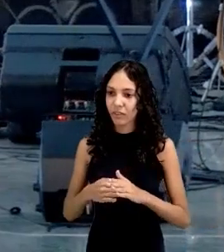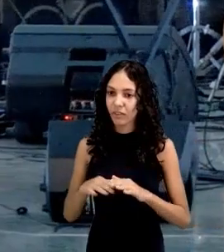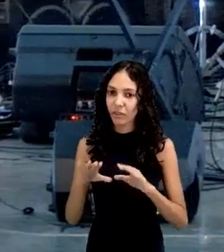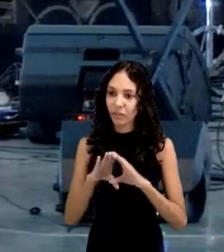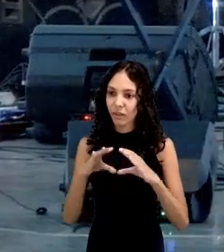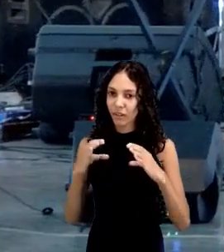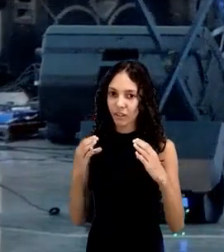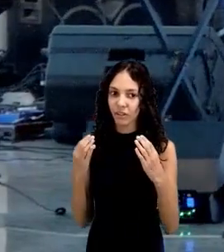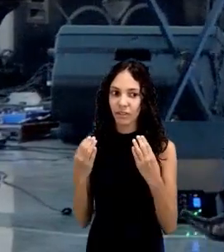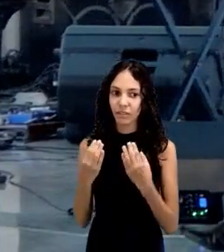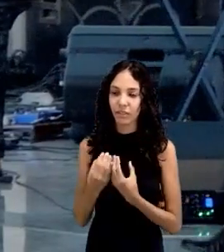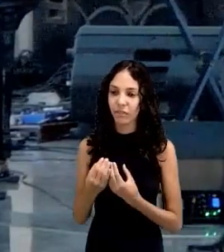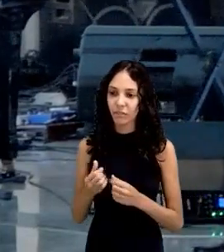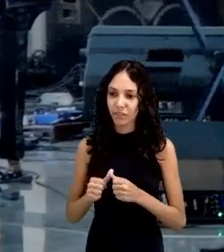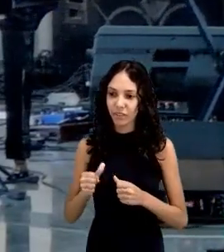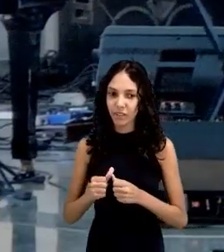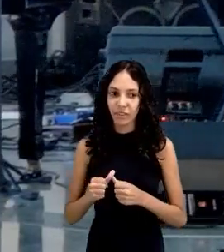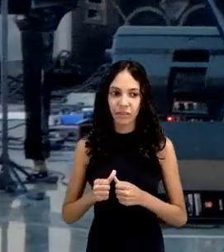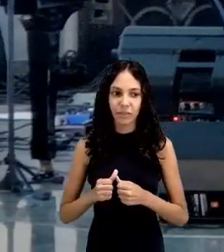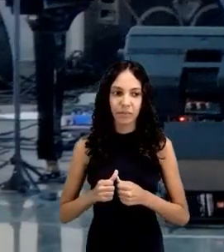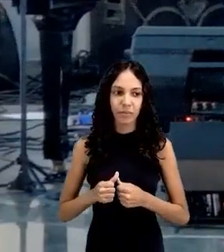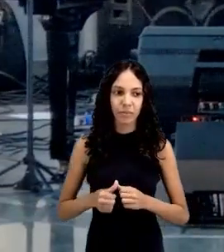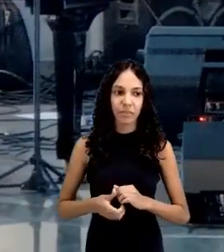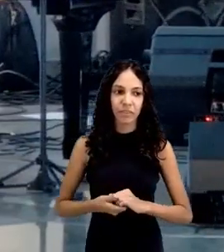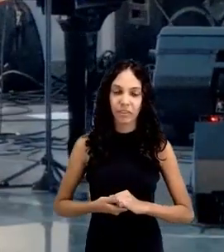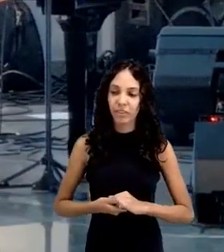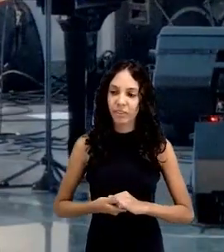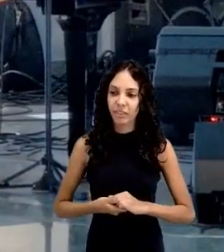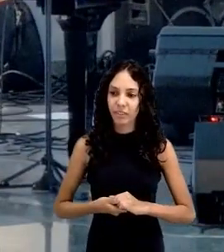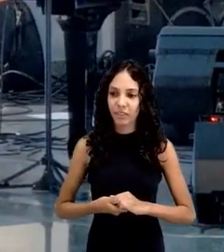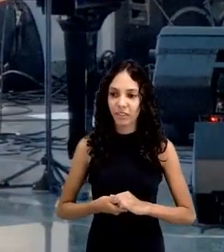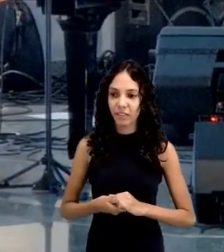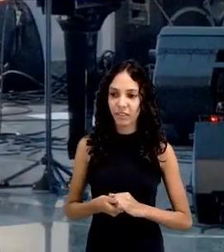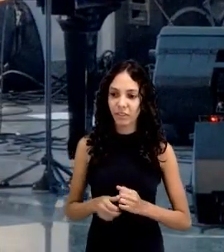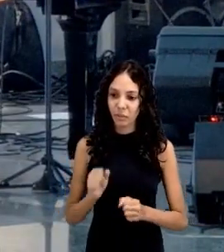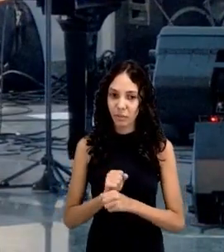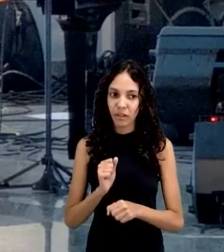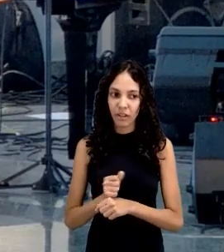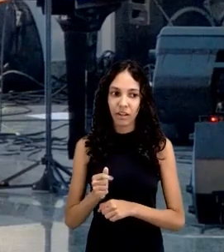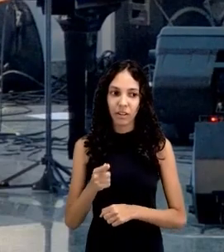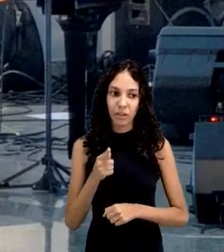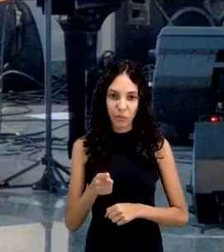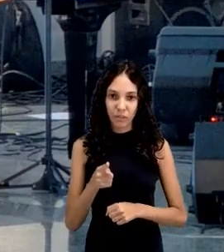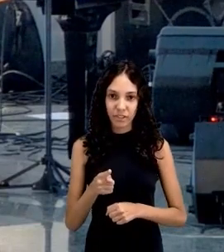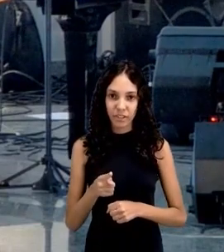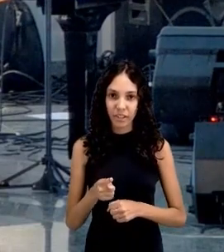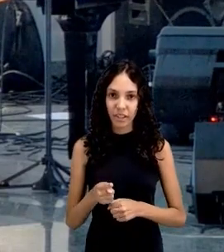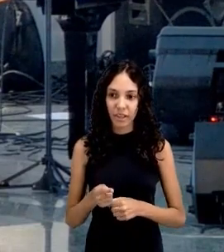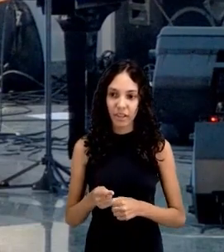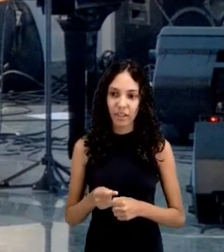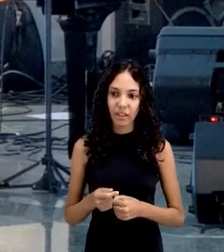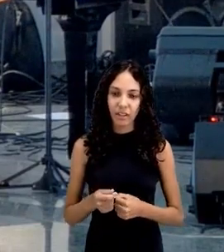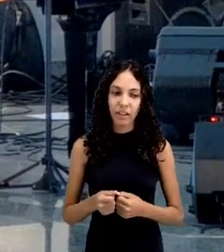espera? Que você seja o elemento que traga o quê? Diferença. Seu pensamento precisa